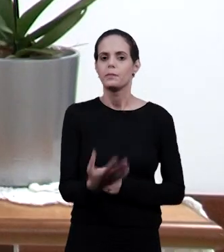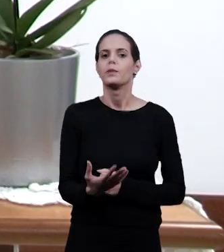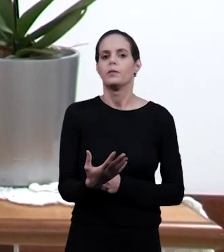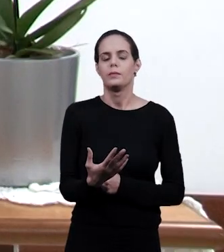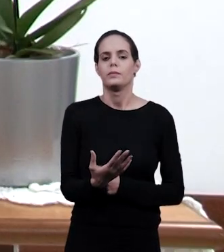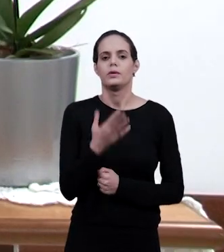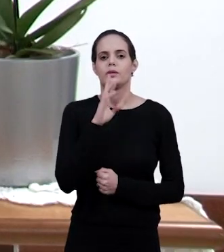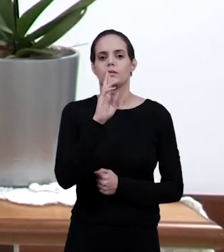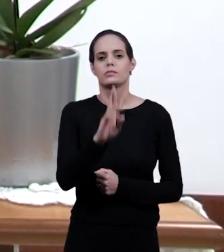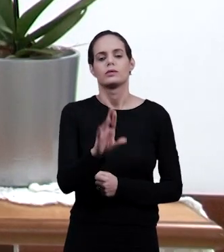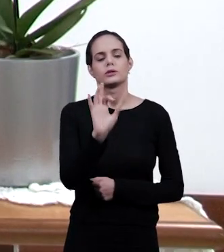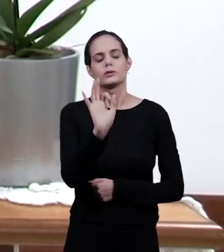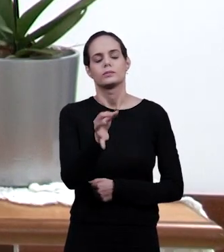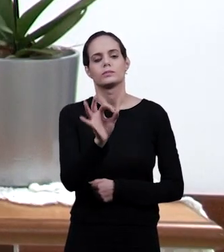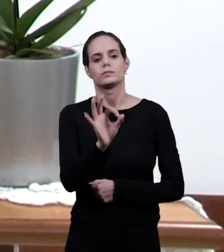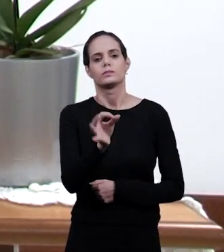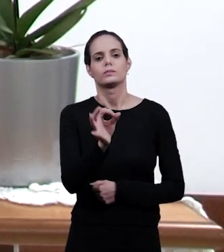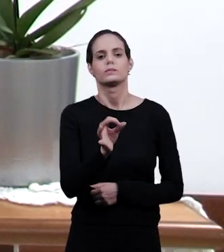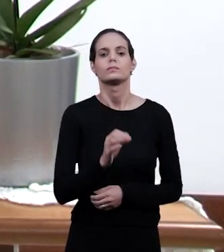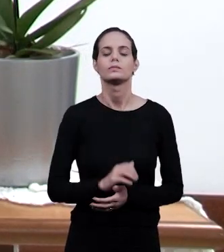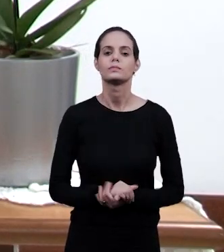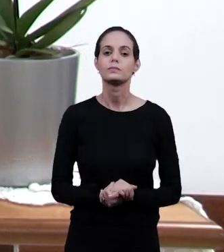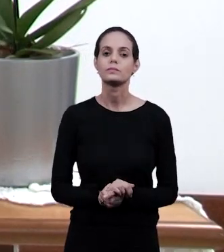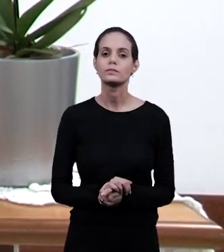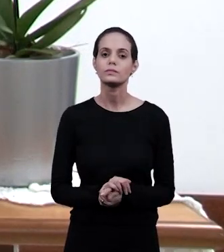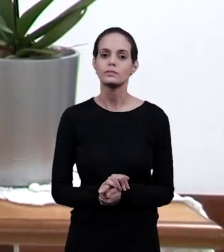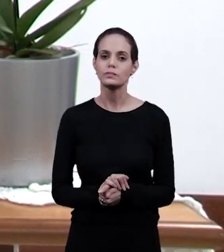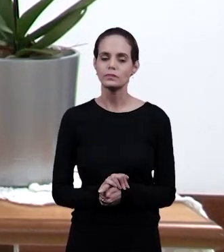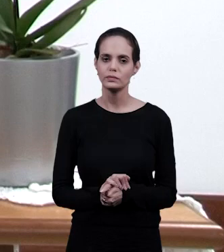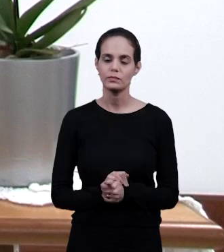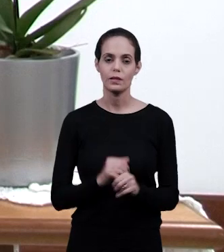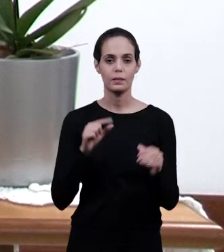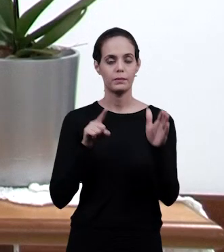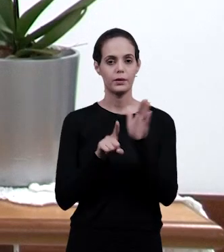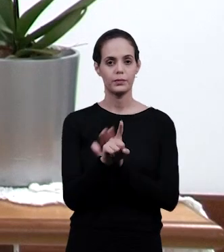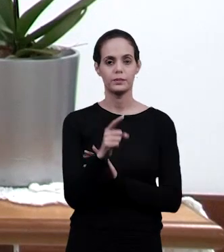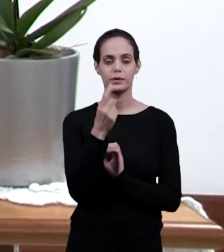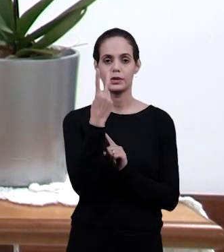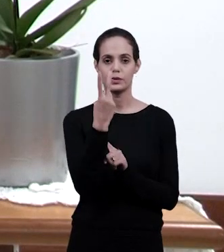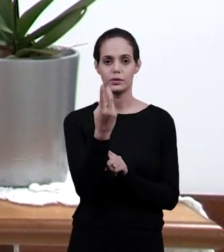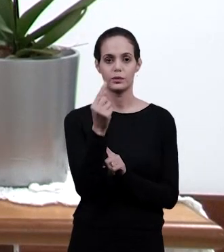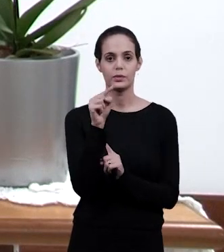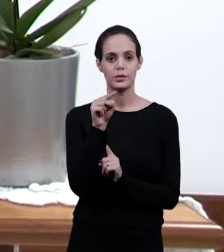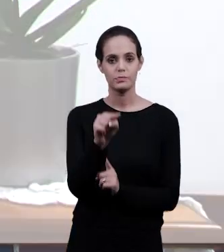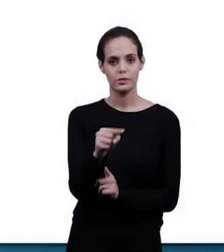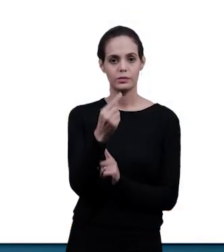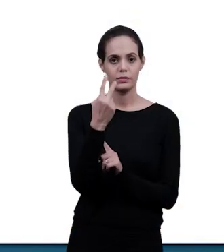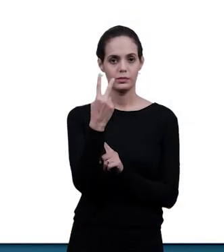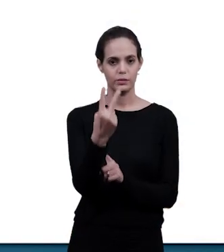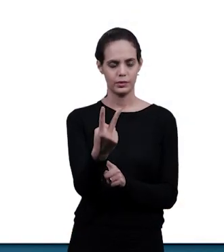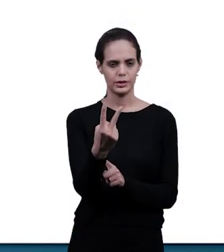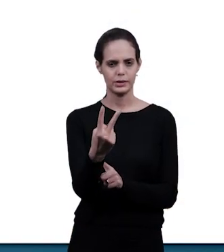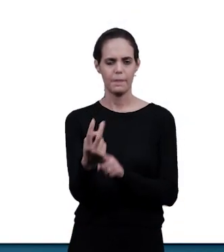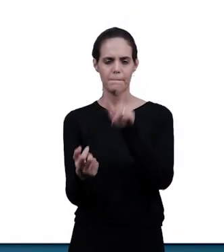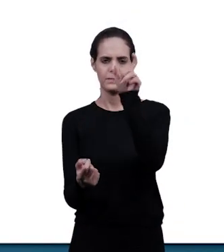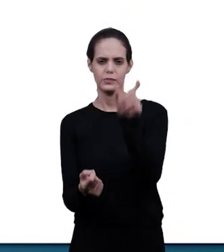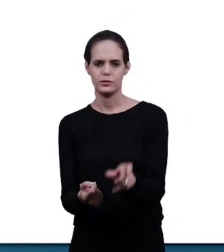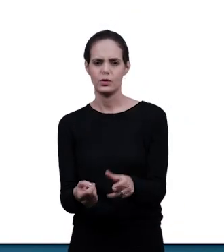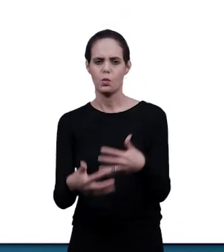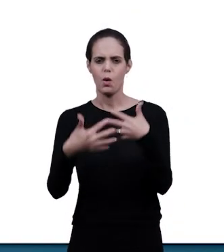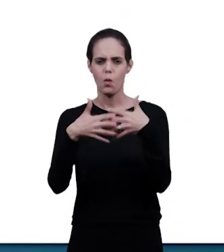irmã. Muito boa resposta. É isto mesmo. Vamos agora à pergunta de 2.2. Quem